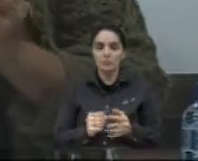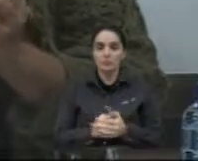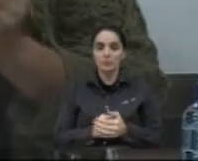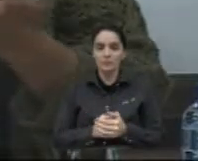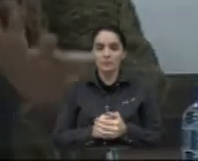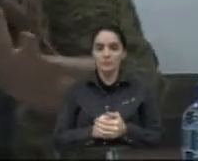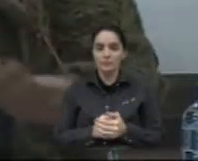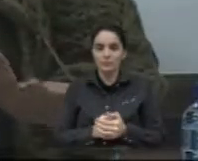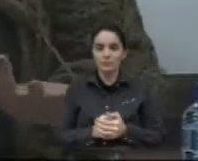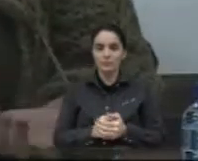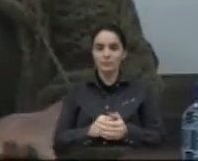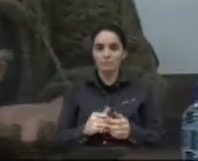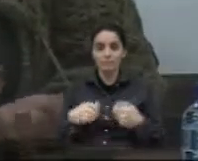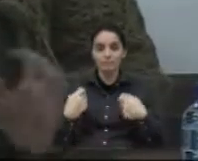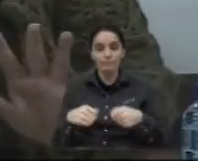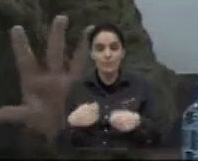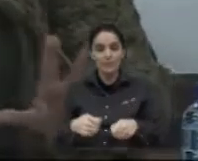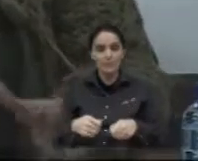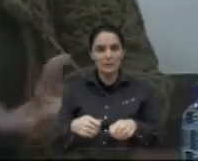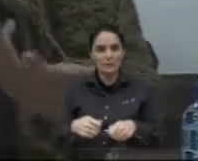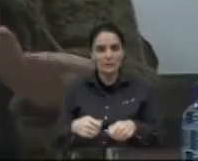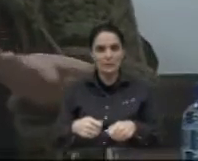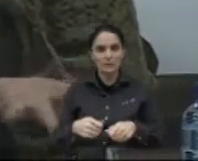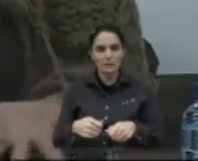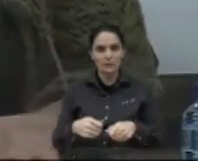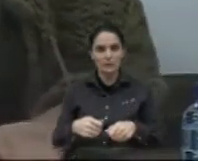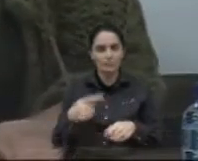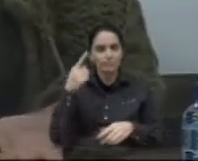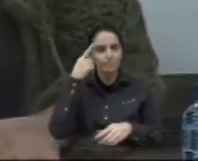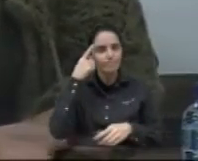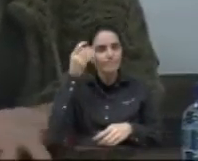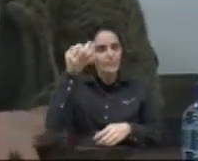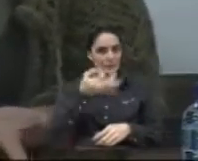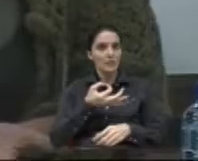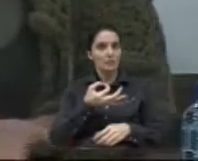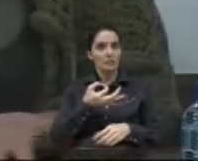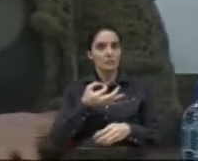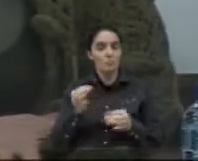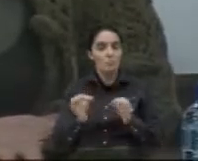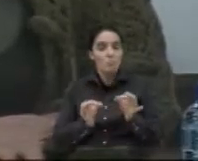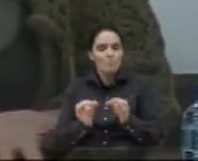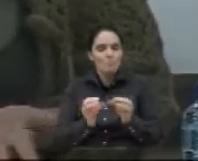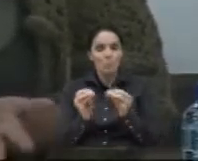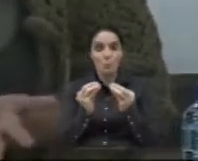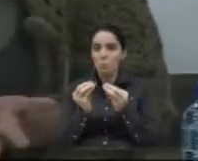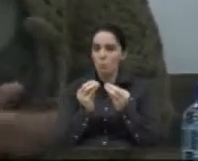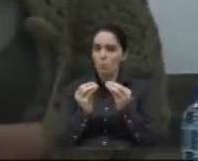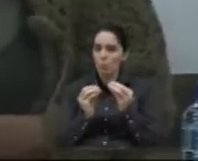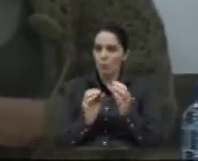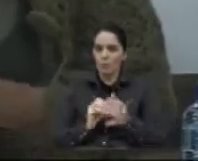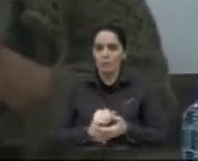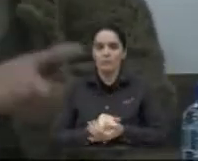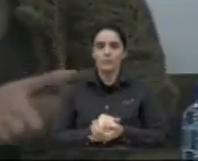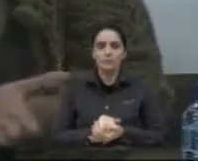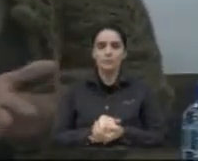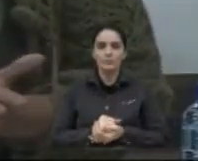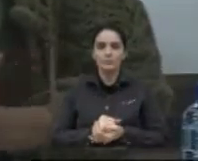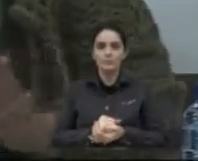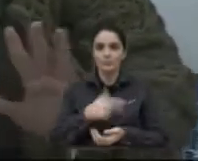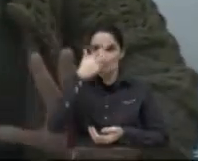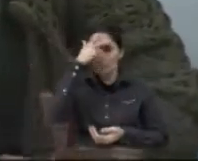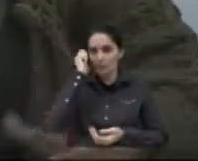um pensamento muito sério na execução disso pelo Executivo. Acredito